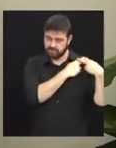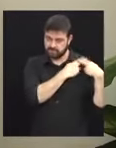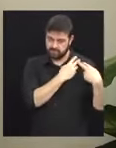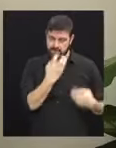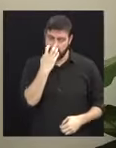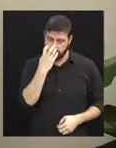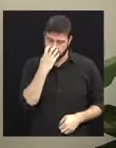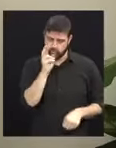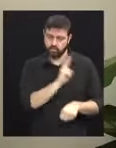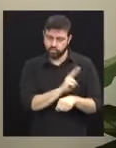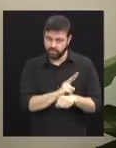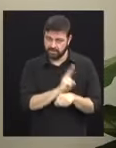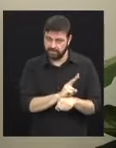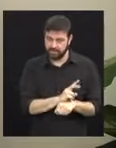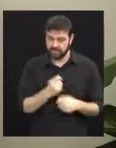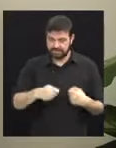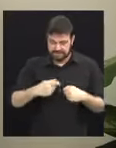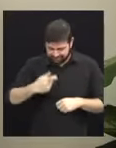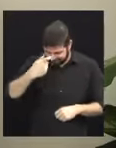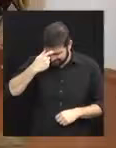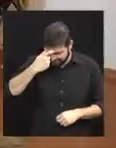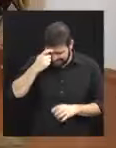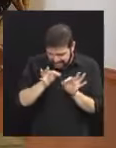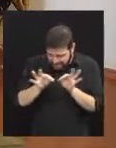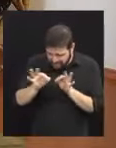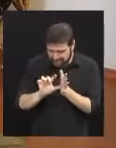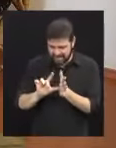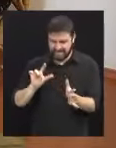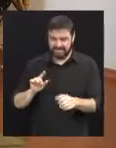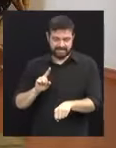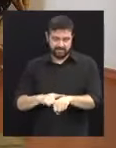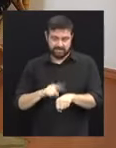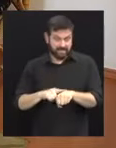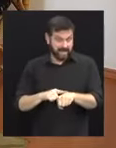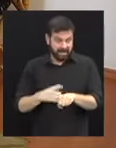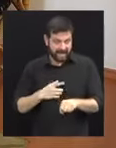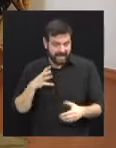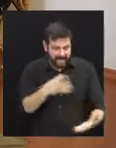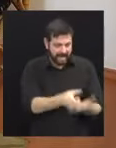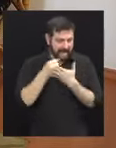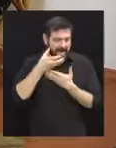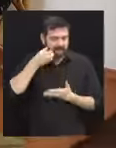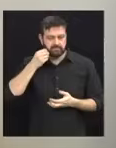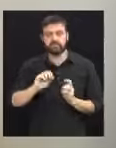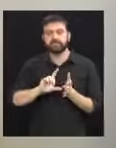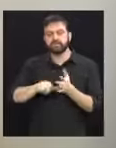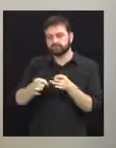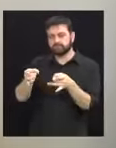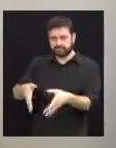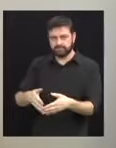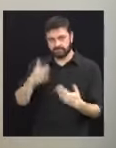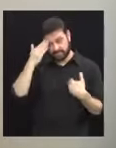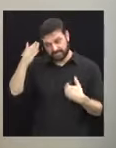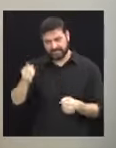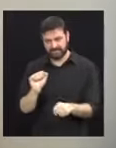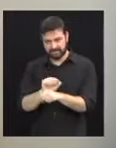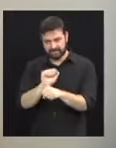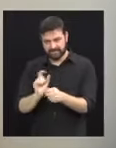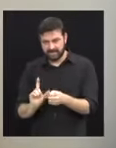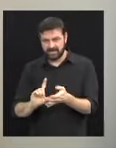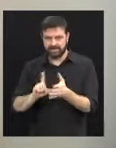animal. Então isso tem que ser uma coisa muito bem planejada, não pode ser nada no calor do momento. Obrigada, viu, Sara? Imagina, a gente vai ficando por aqui, vai para